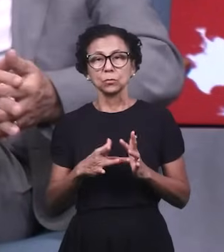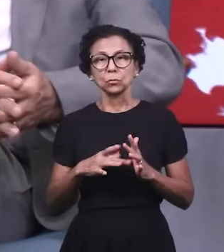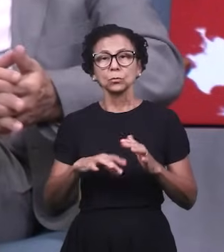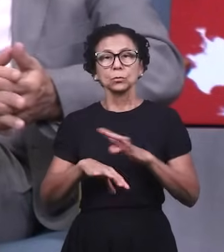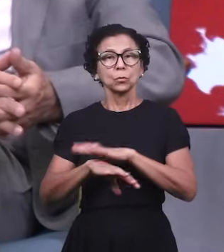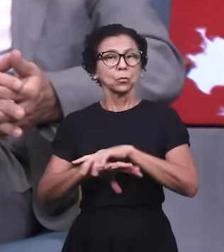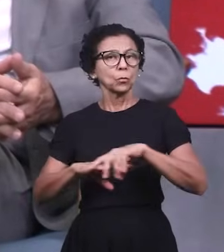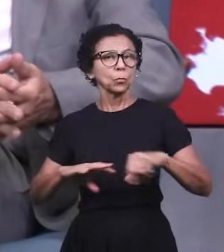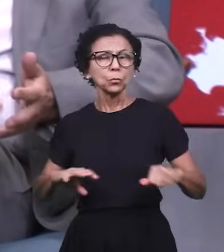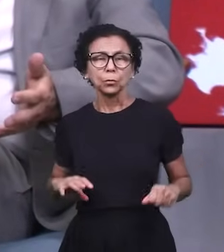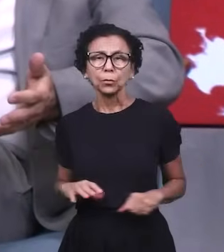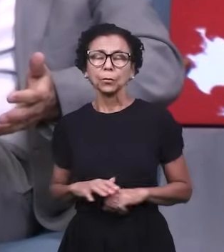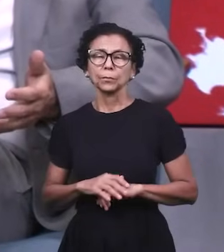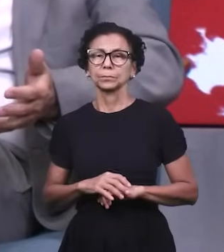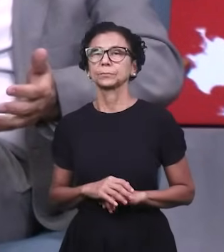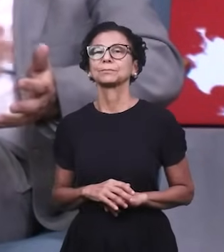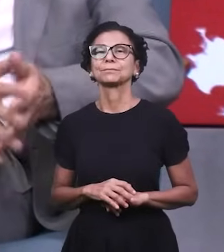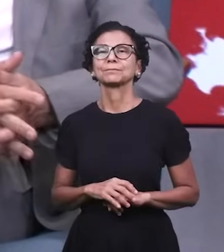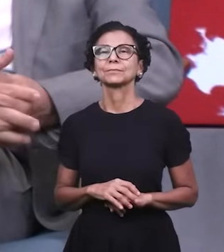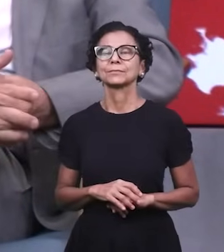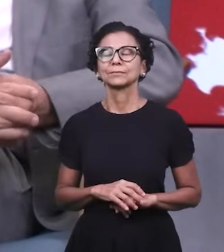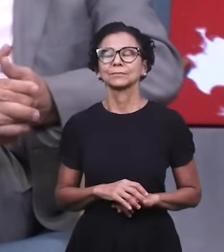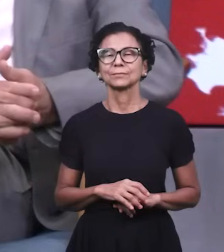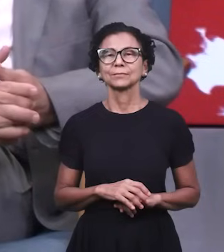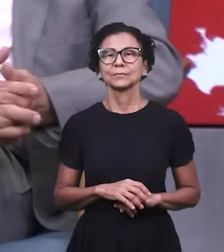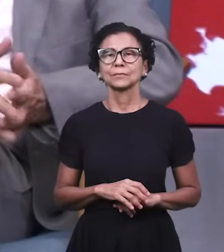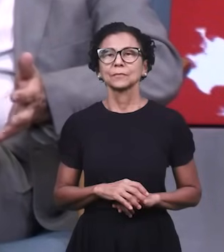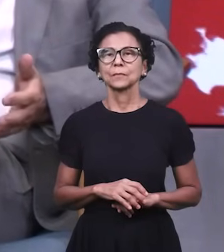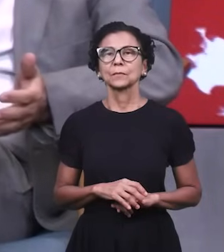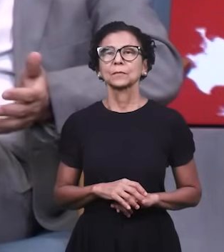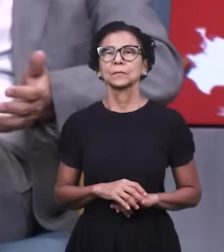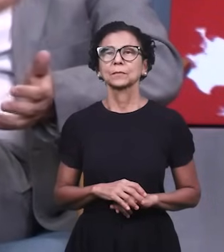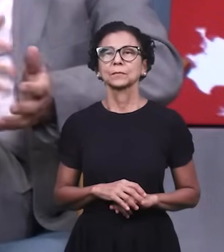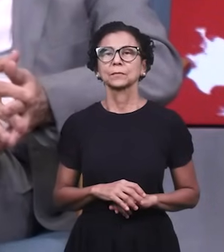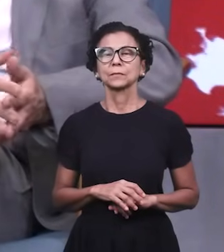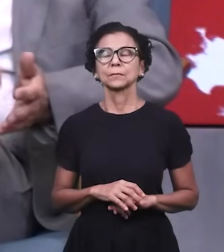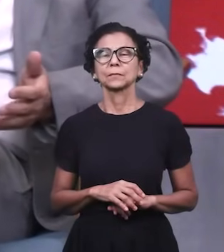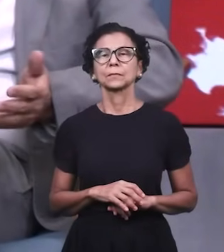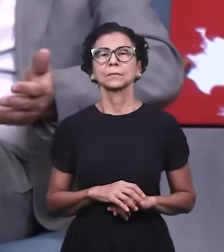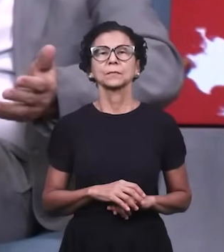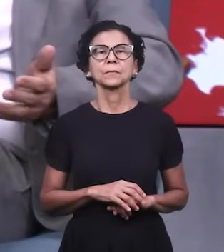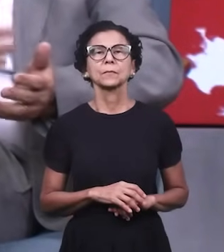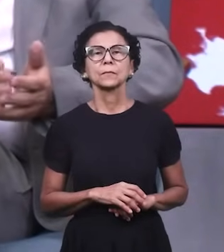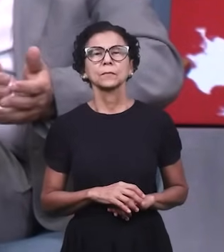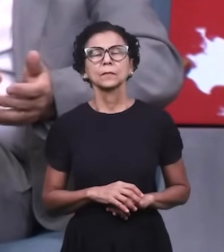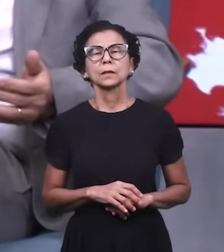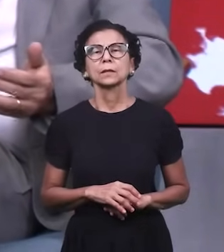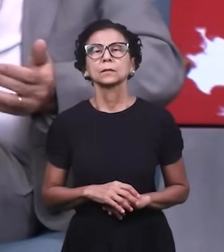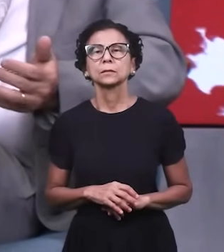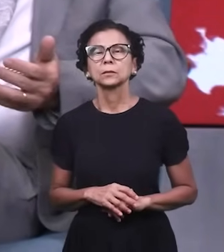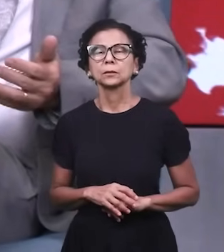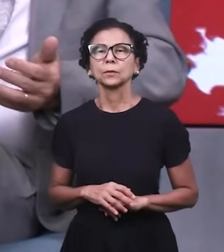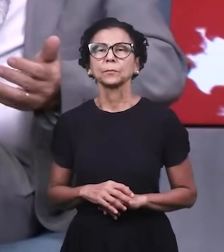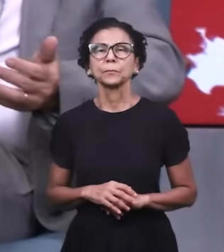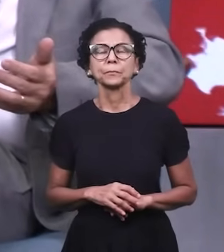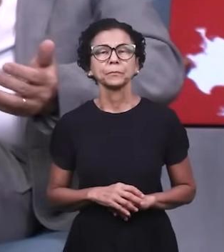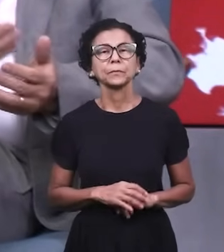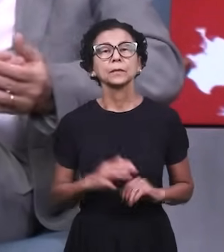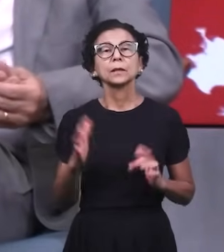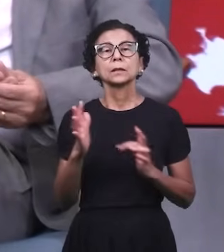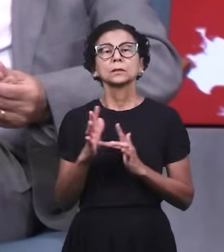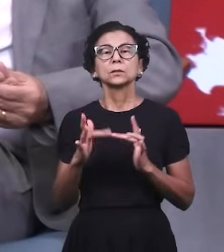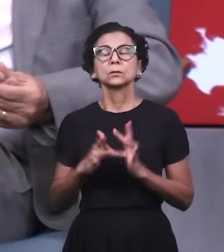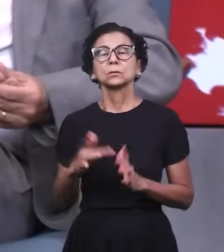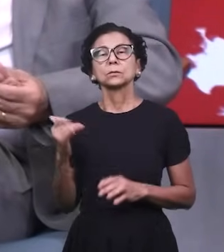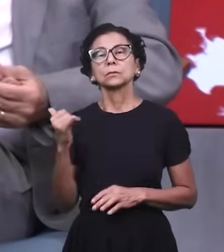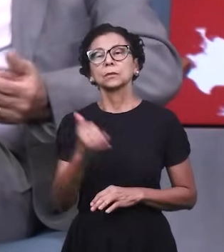aquele homem, o que ele disse? Sai da sua posição, sai daí, sai para fora, quer dizer, sai de onde você